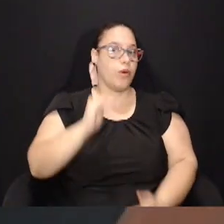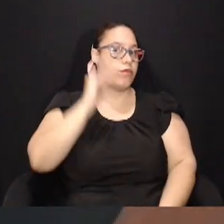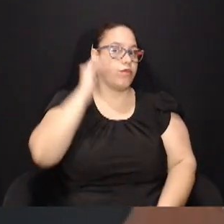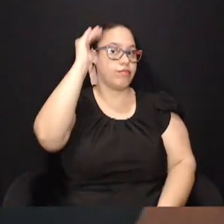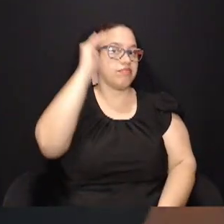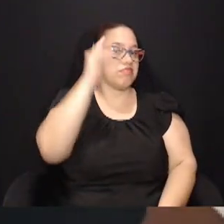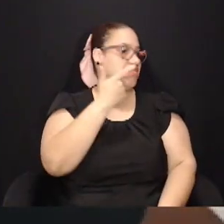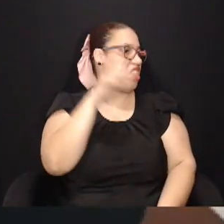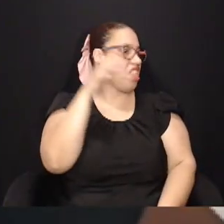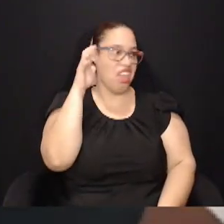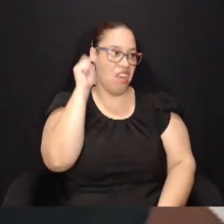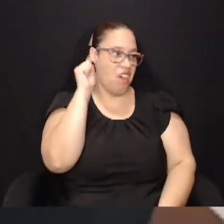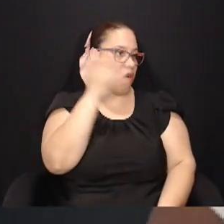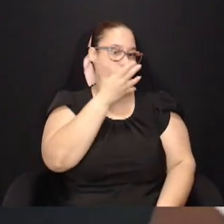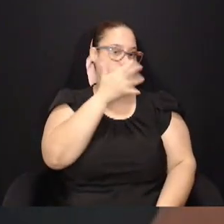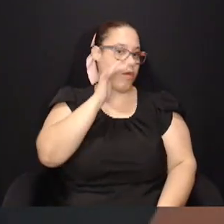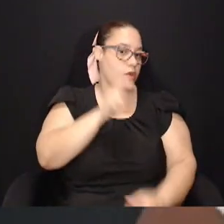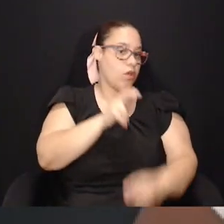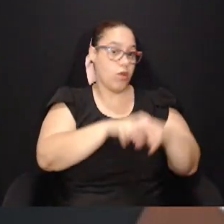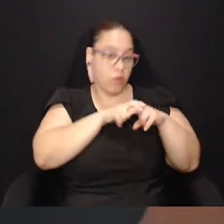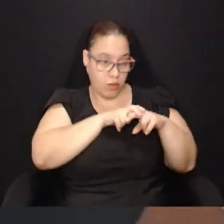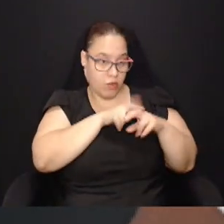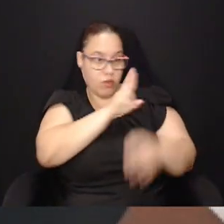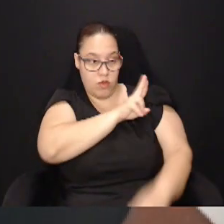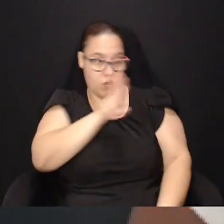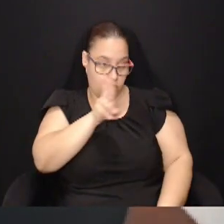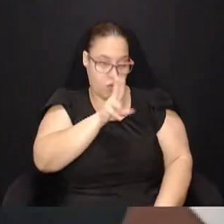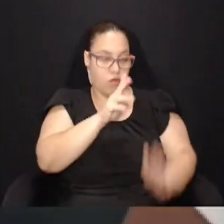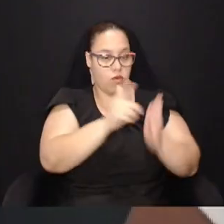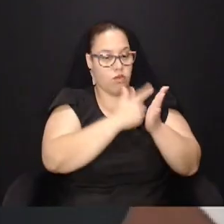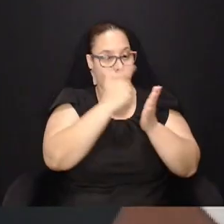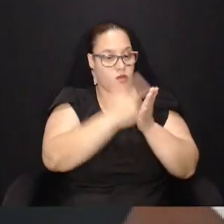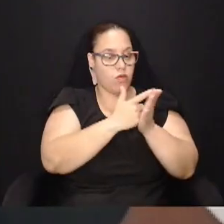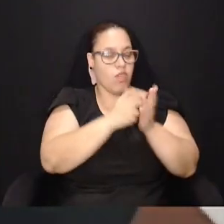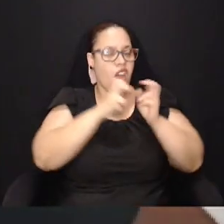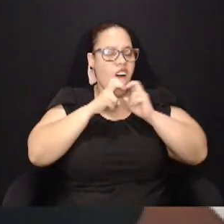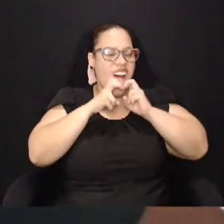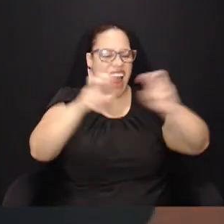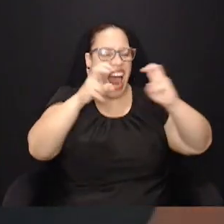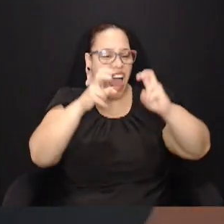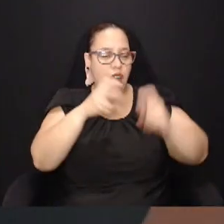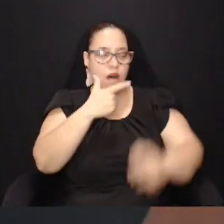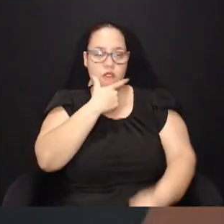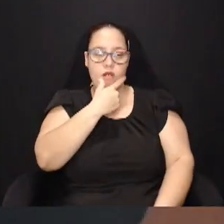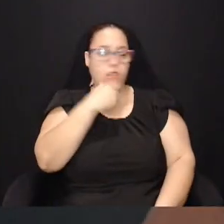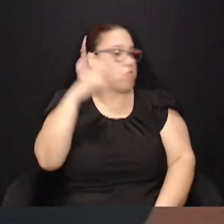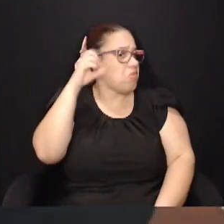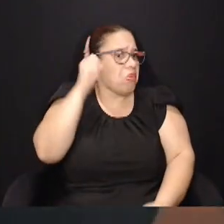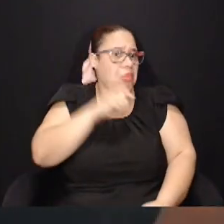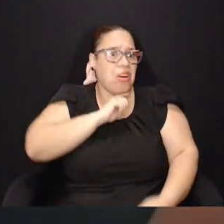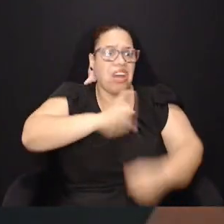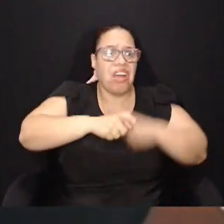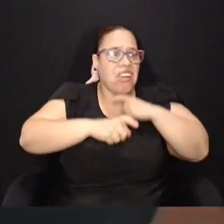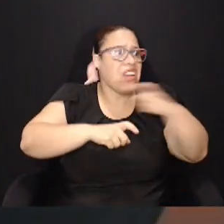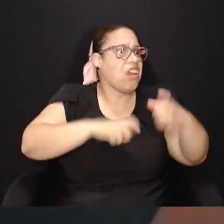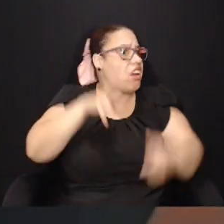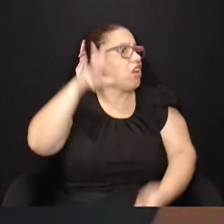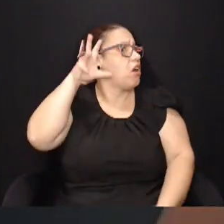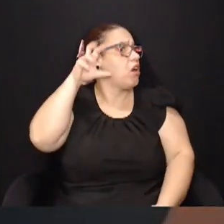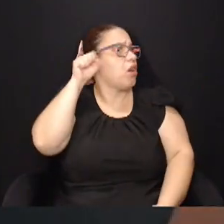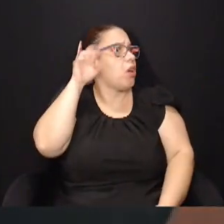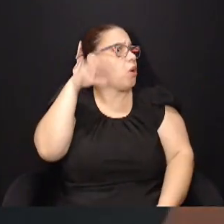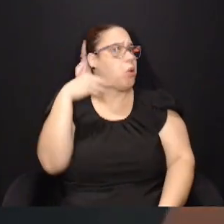crianças, né? Por esse motivo, o nome do livro é O Grito do Menino que Não Foi Ouvido, porque ninguém ouvia, né? Então, você, nos